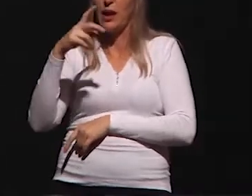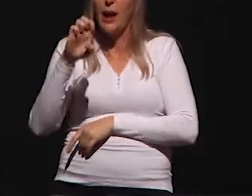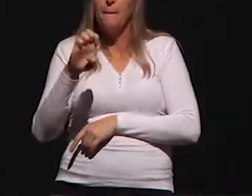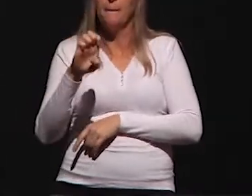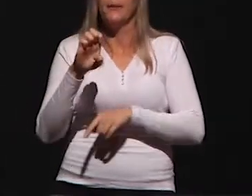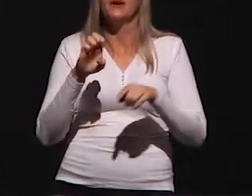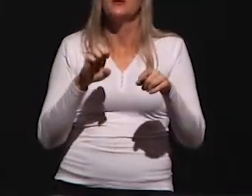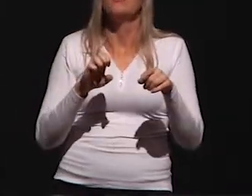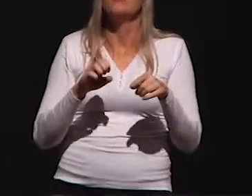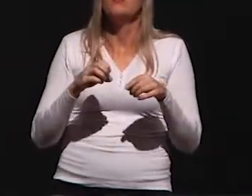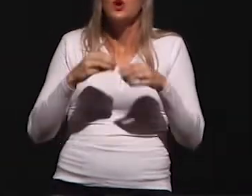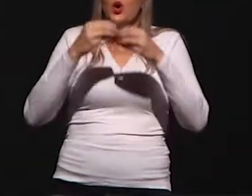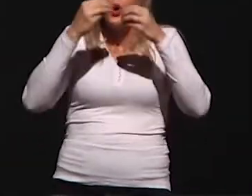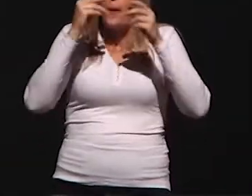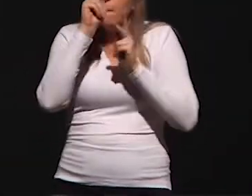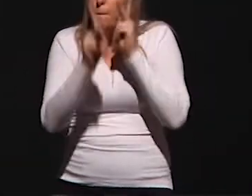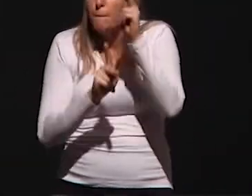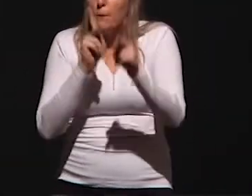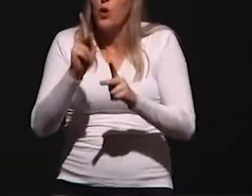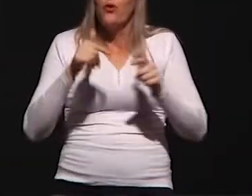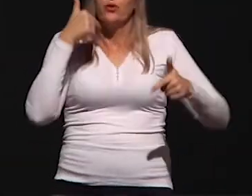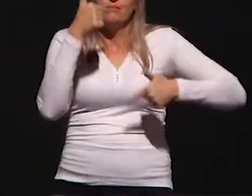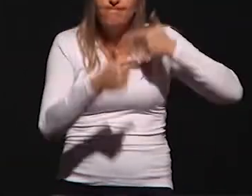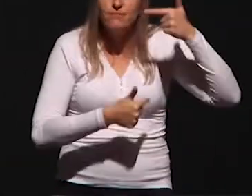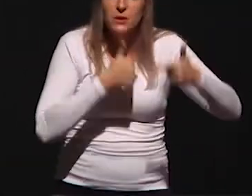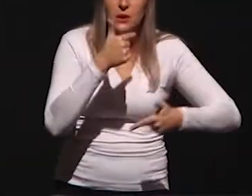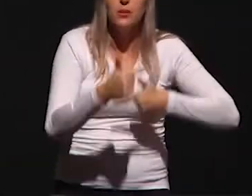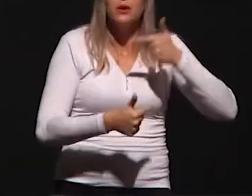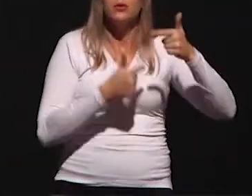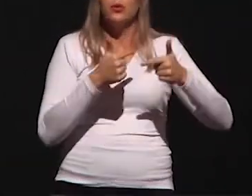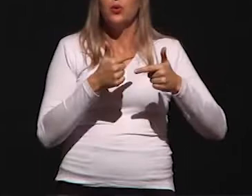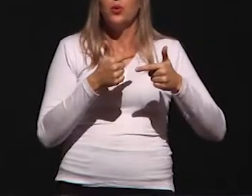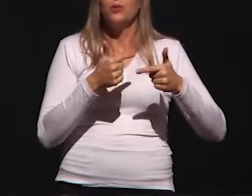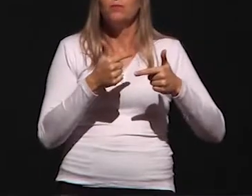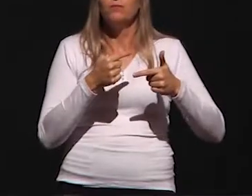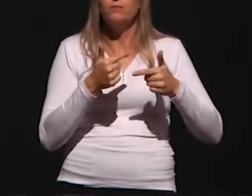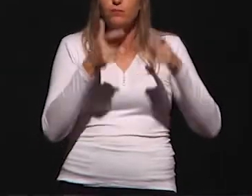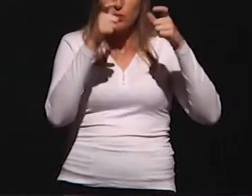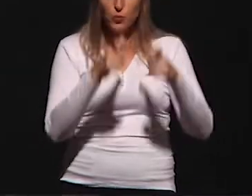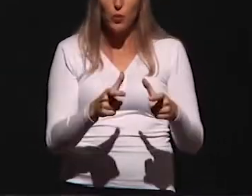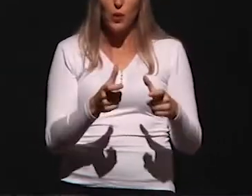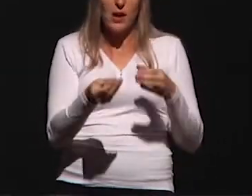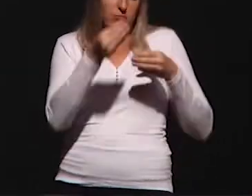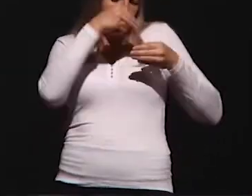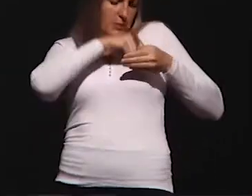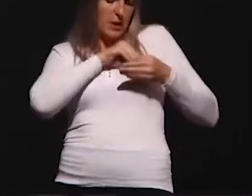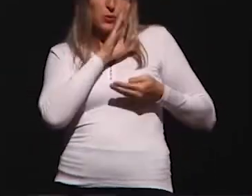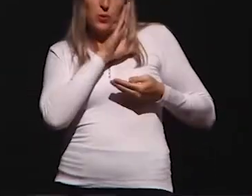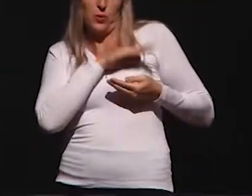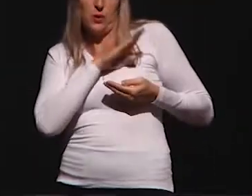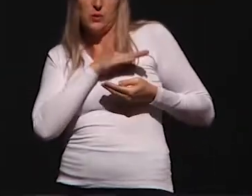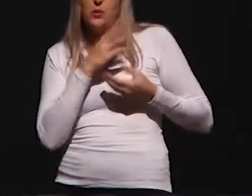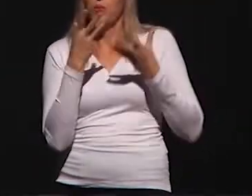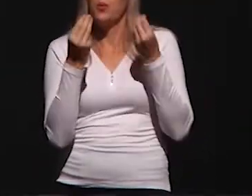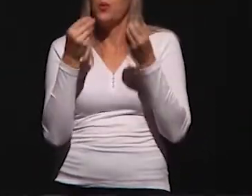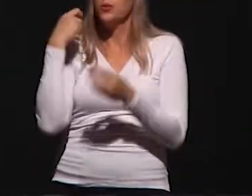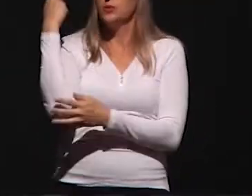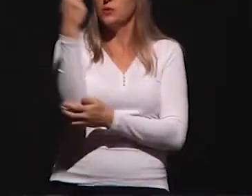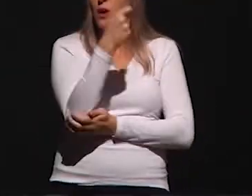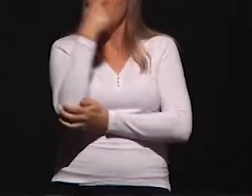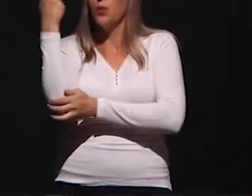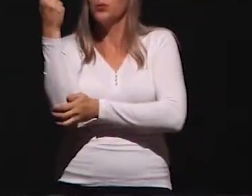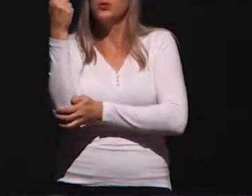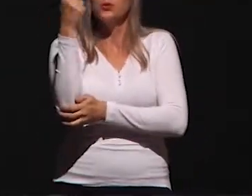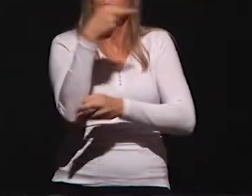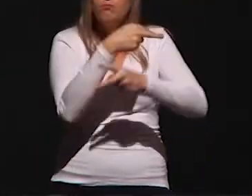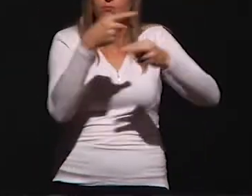trabalhador, um pedaço de chão presente no coração de muitos gaúchos em diversas partes do mundo e